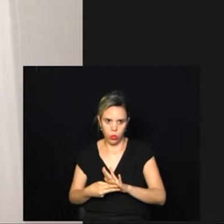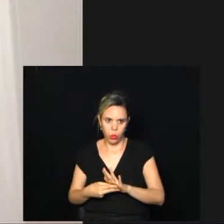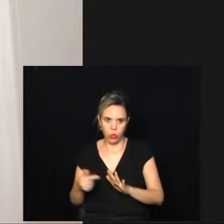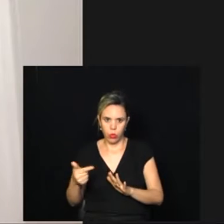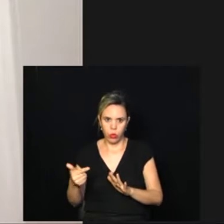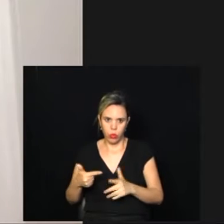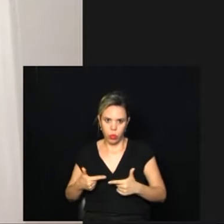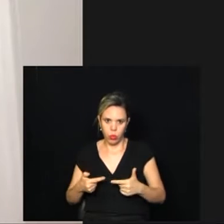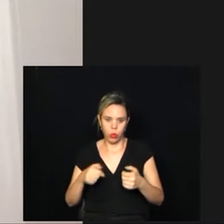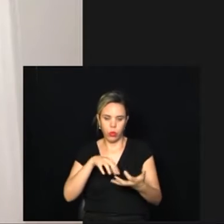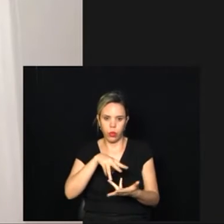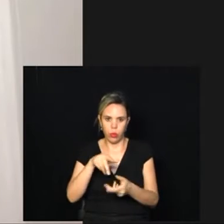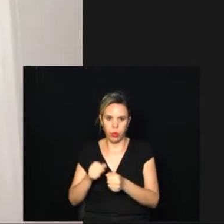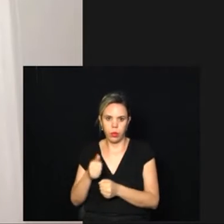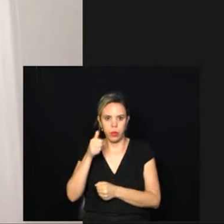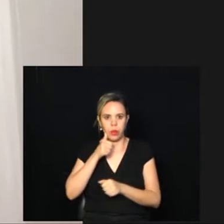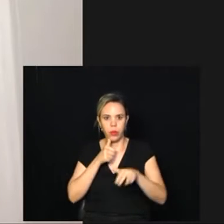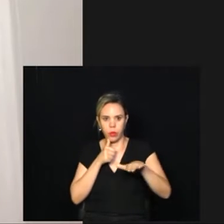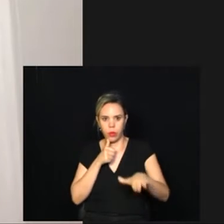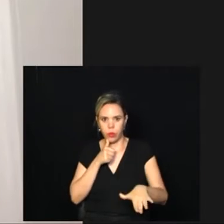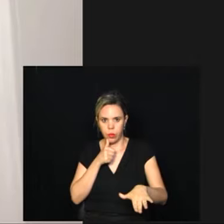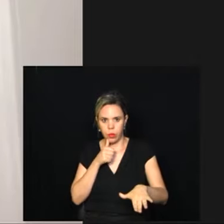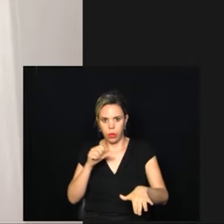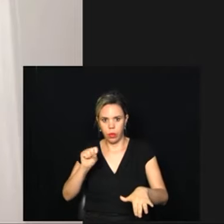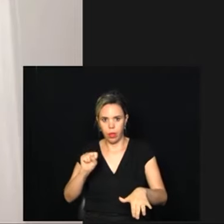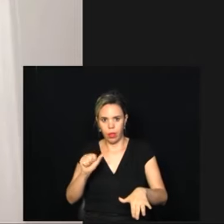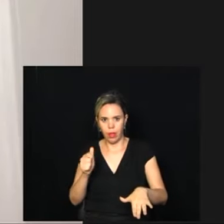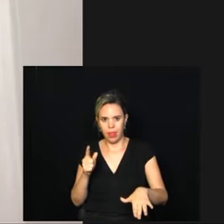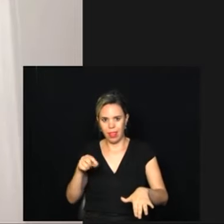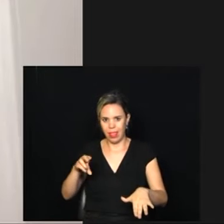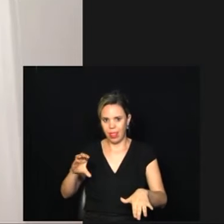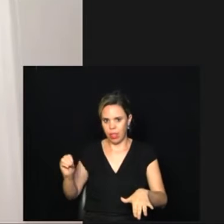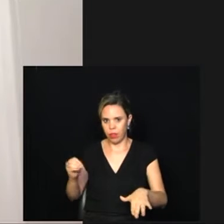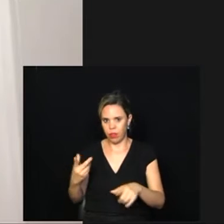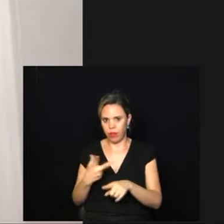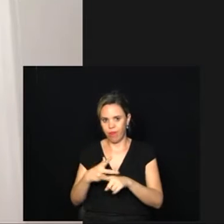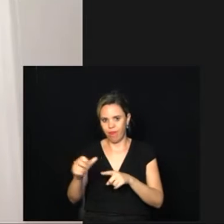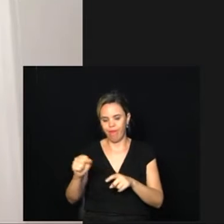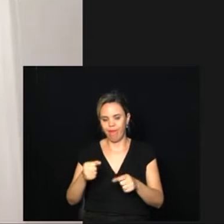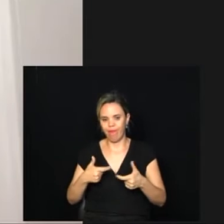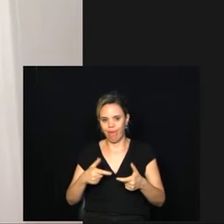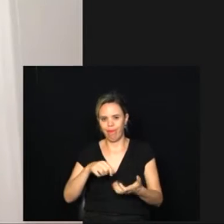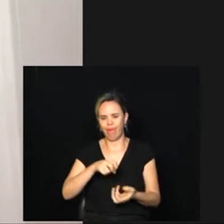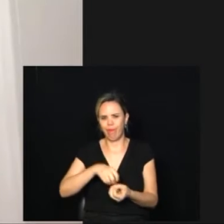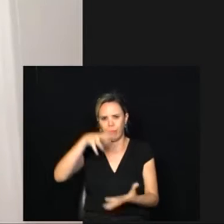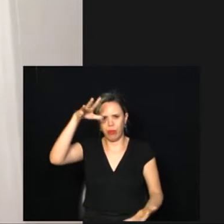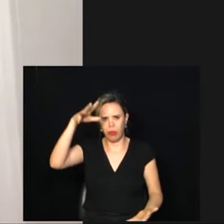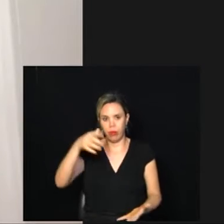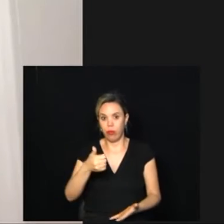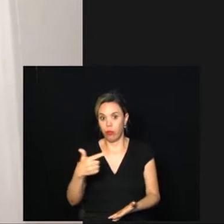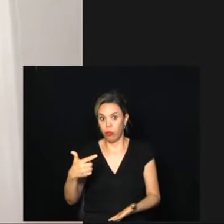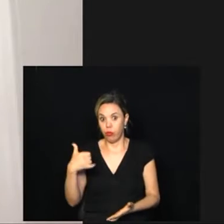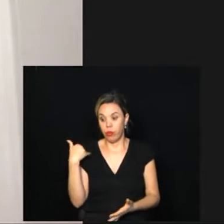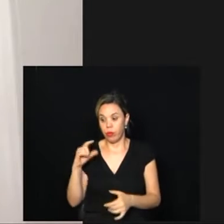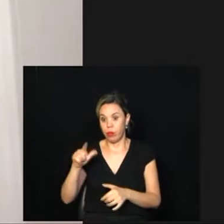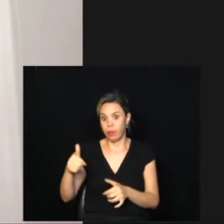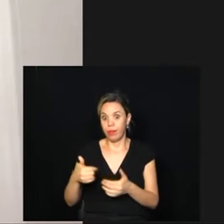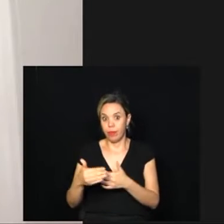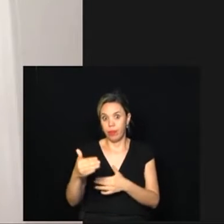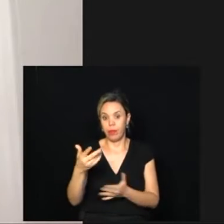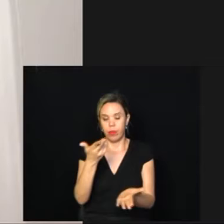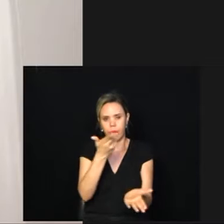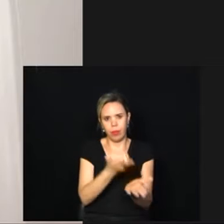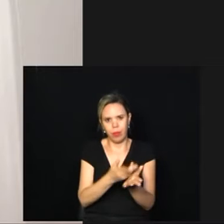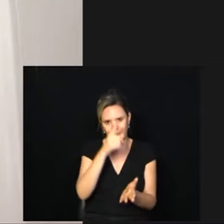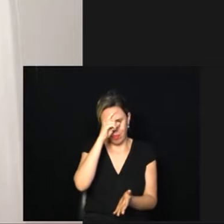Guerra Mundial, quando uma menininha chamada Sadako Sasaki sobreviveu à bomba de Hiroshima e 12 anos depois, internada